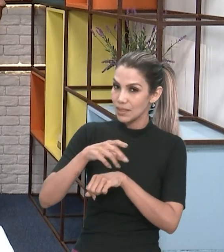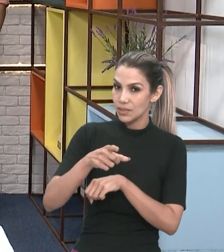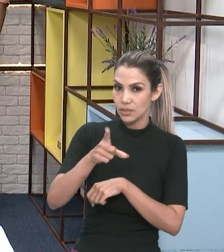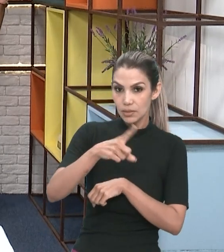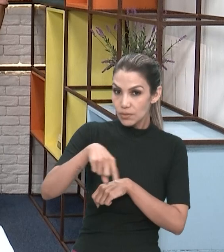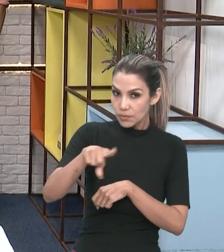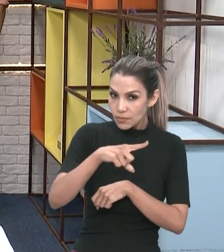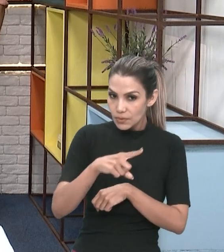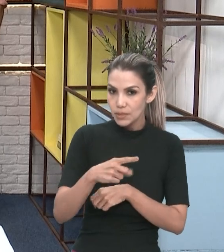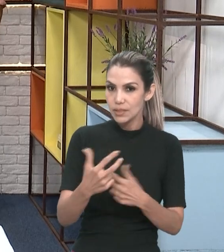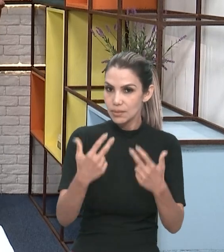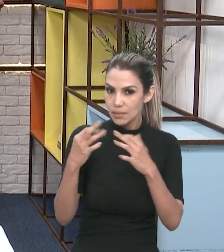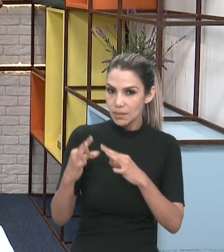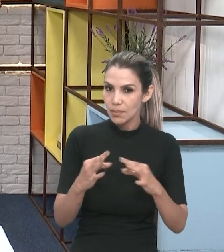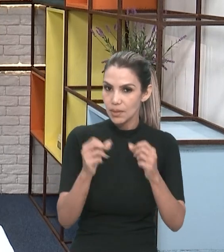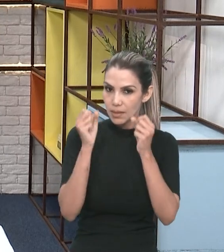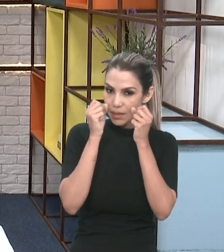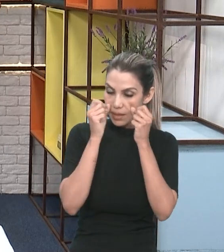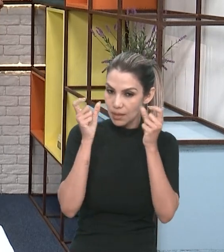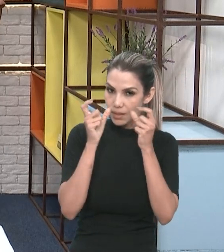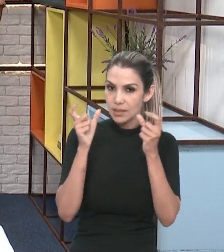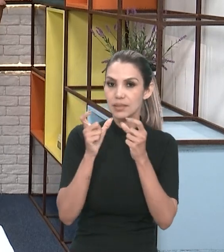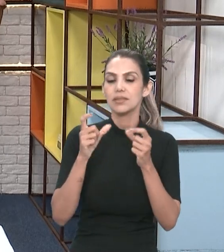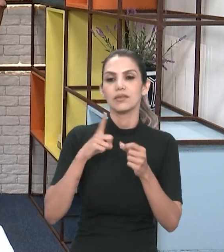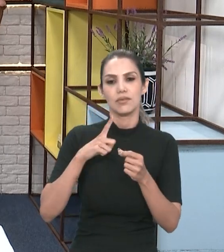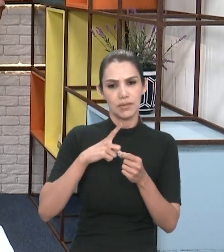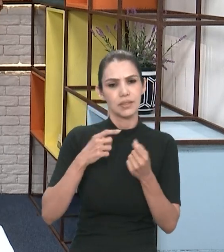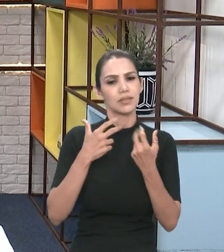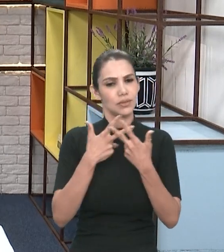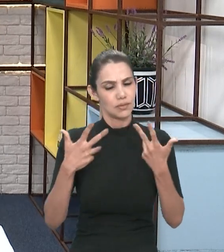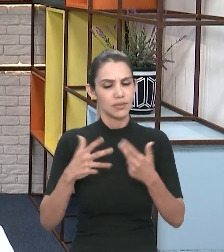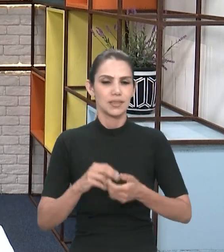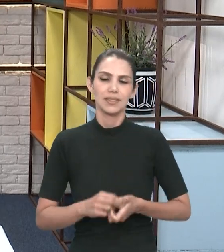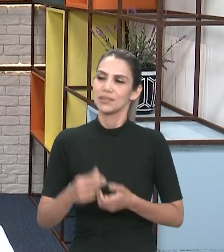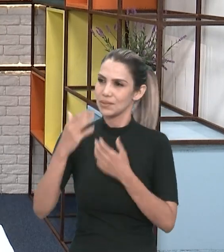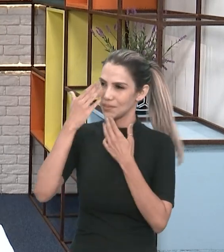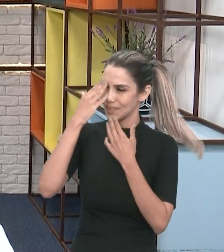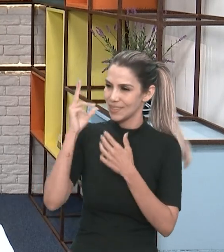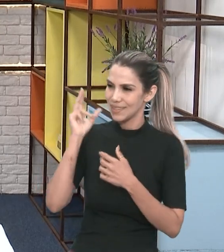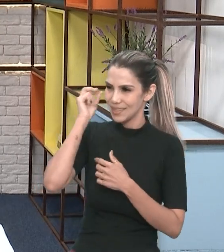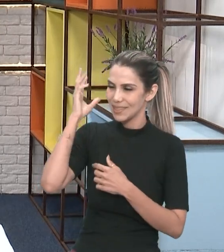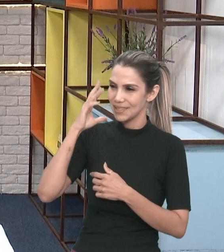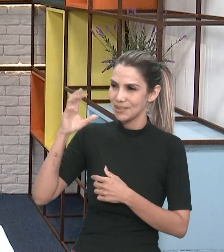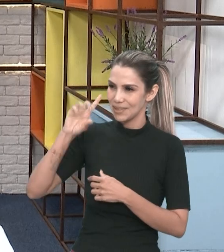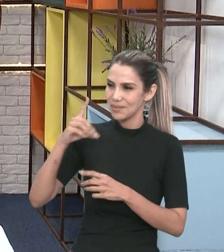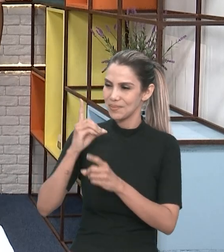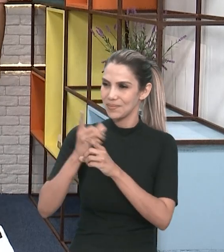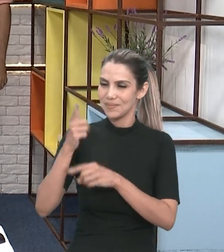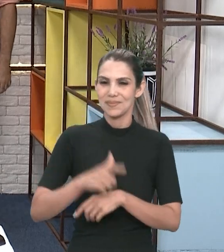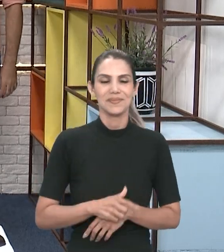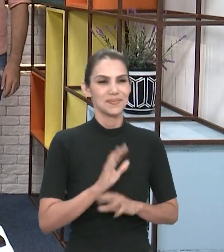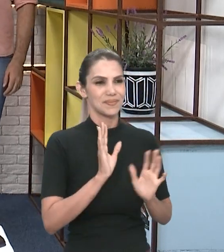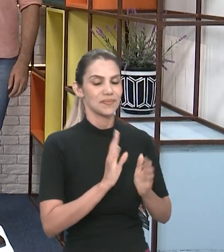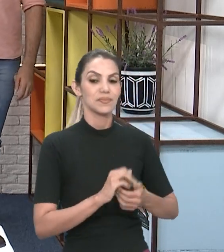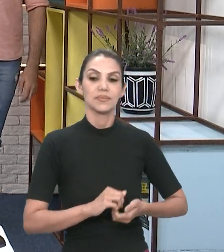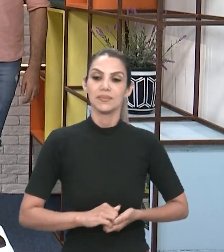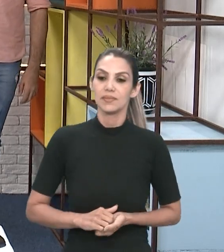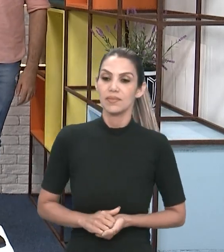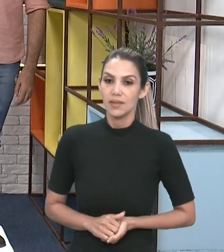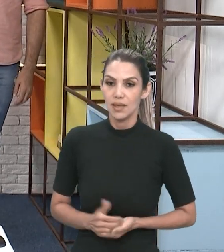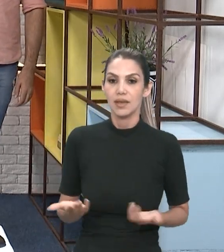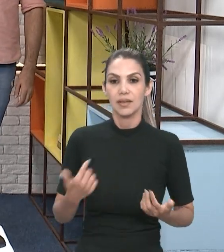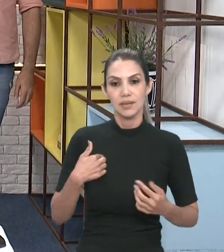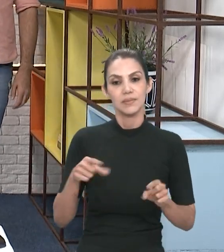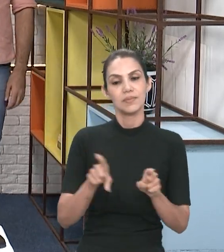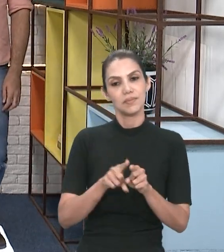olho, então, nesses contatos aí, que muitas novidades podem vir para vocês. Obrigado, Amanda. Certo. Até a próxima. Tchau, tchau. Até mais. Pessoal, vou indo